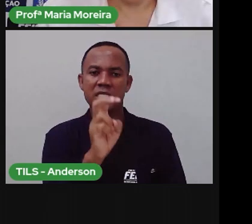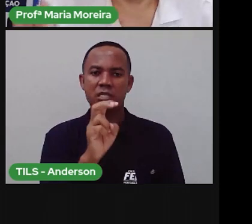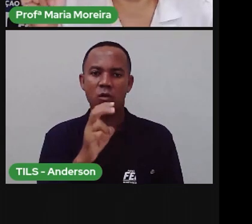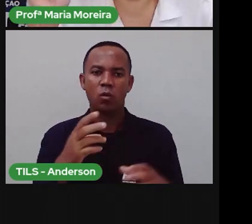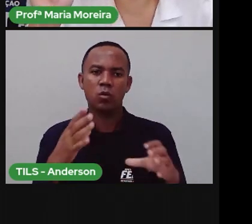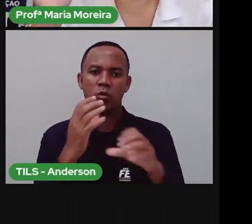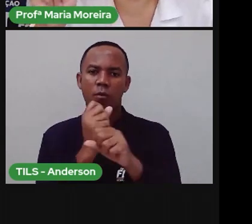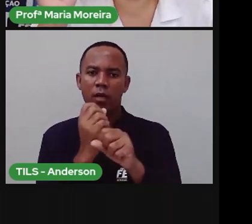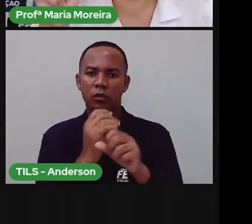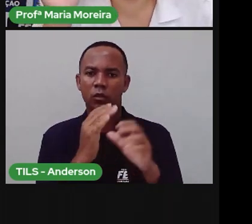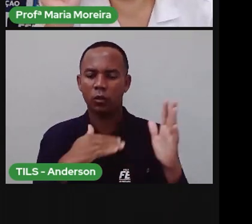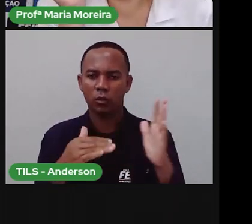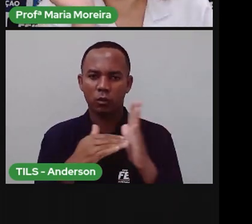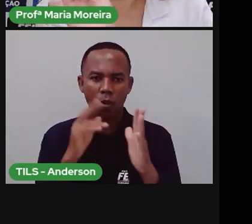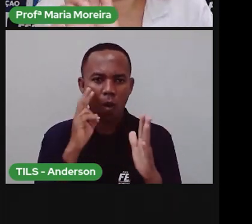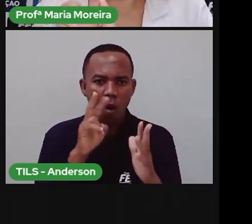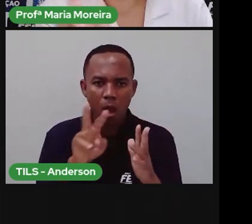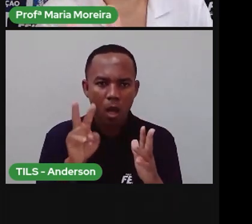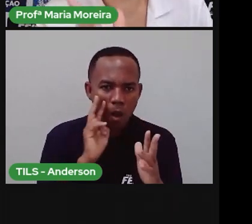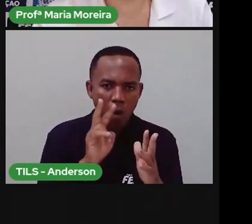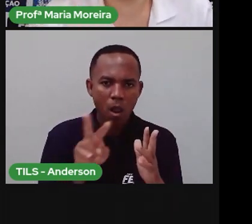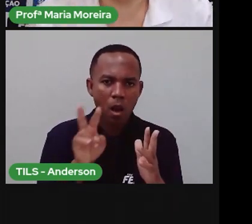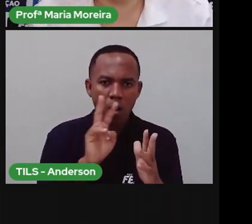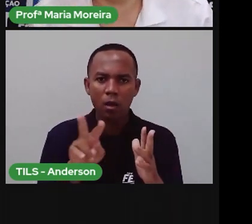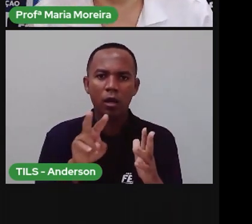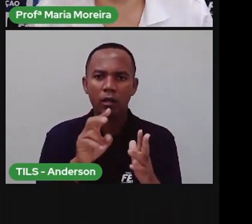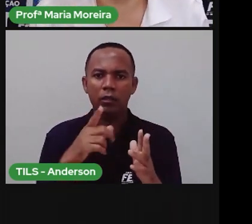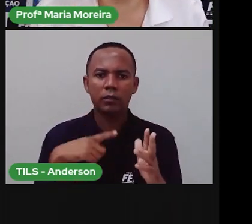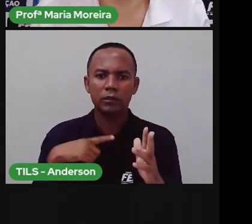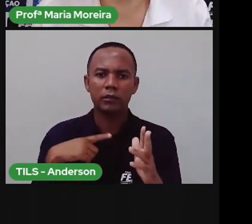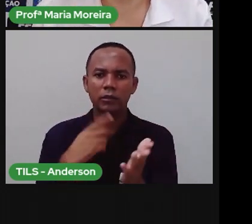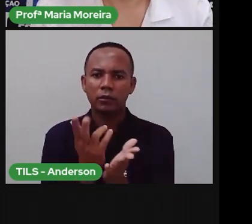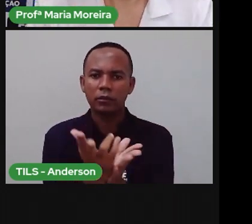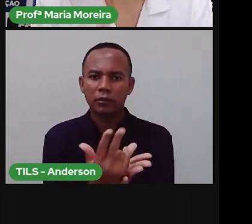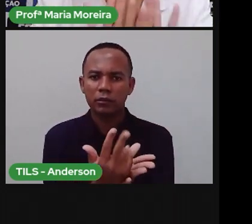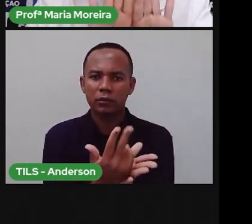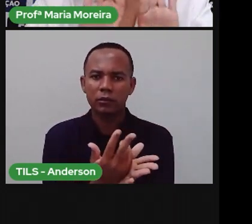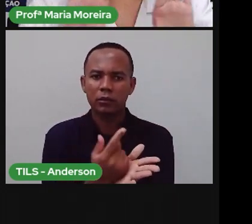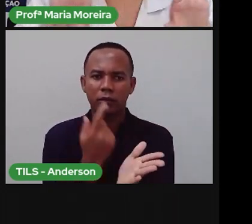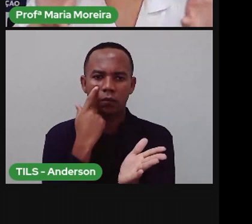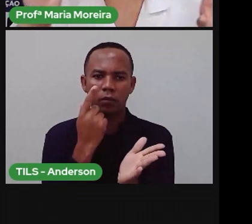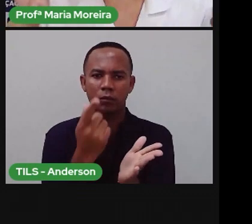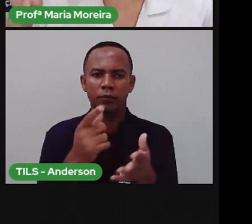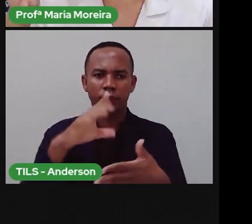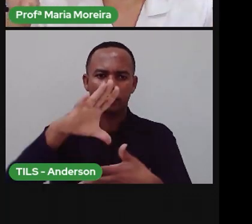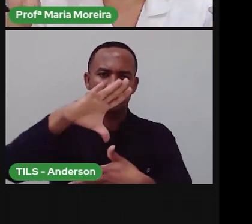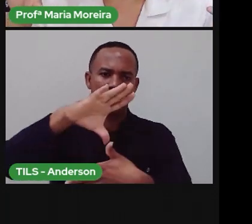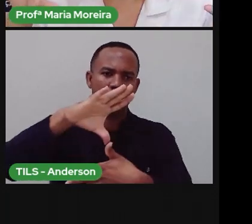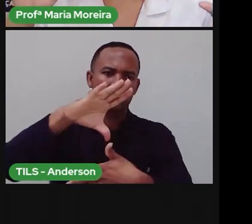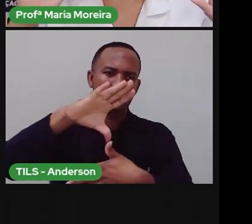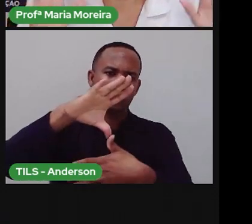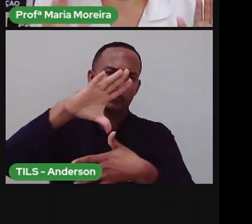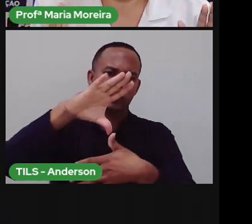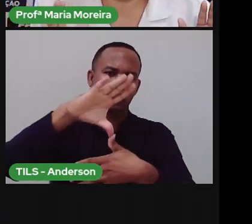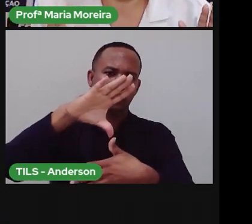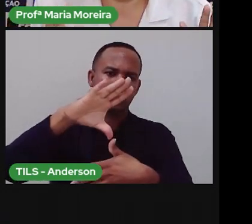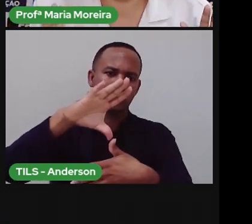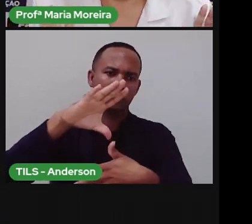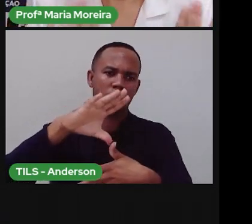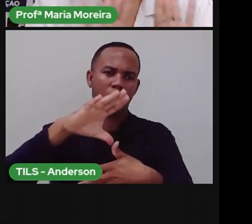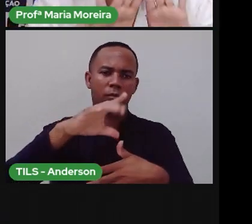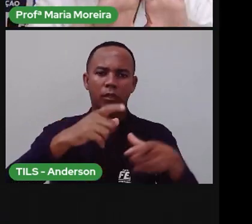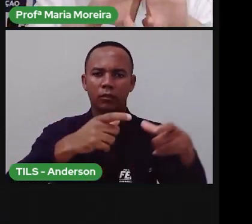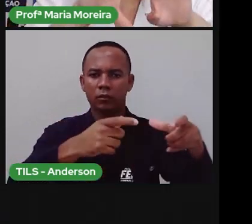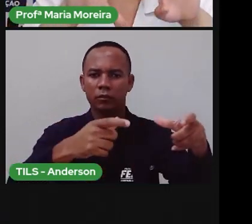deles. Vamos olhar bem de pertinho aí para essa imagem, tá vendo? Olha aqui o mapa, lembra que a Pro falou sobre